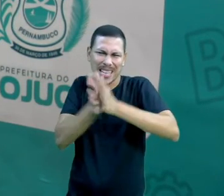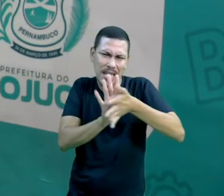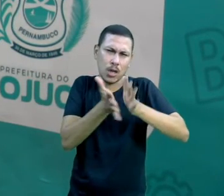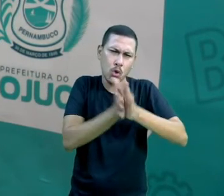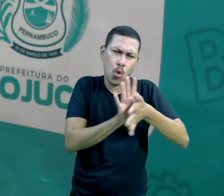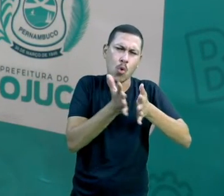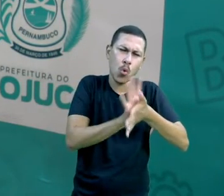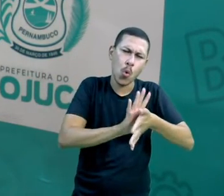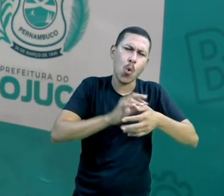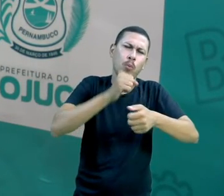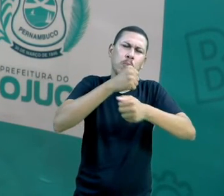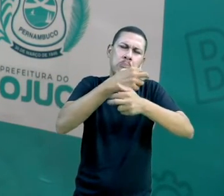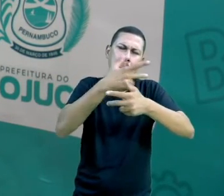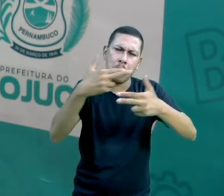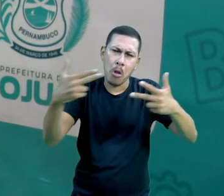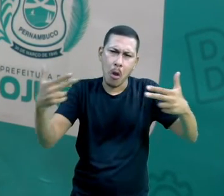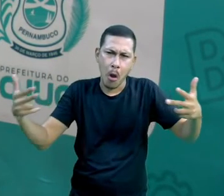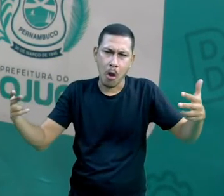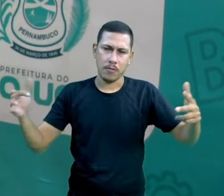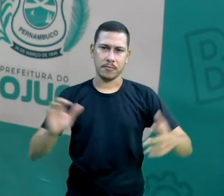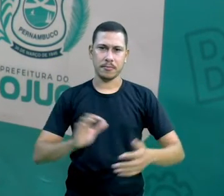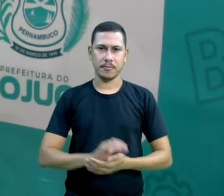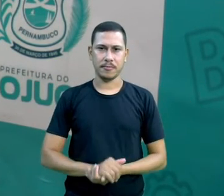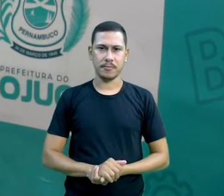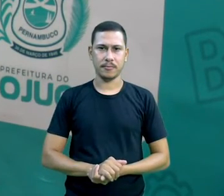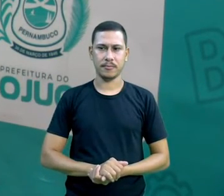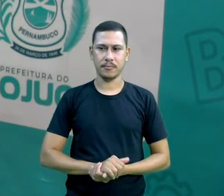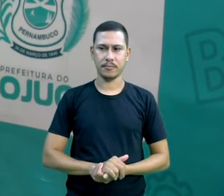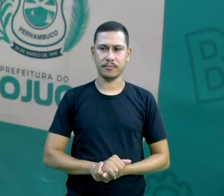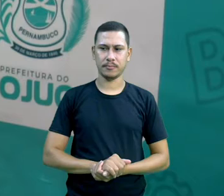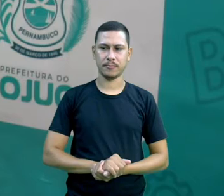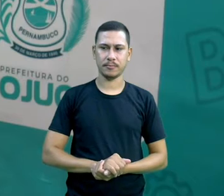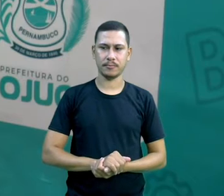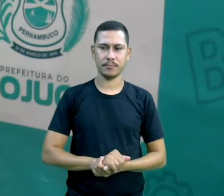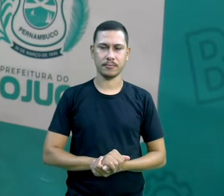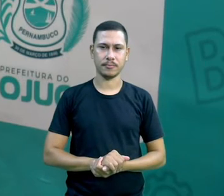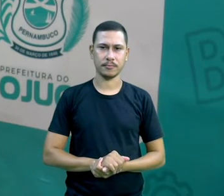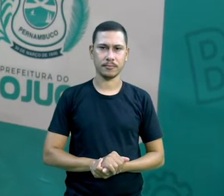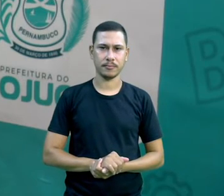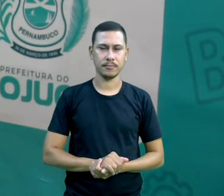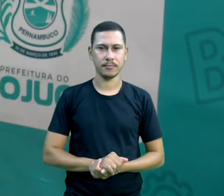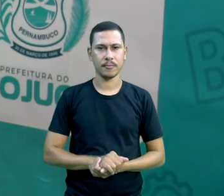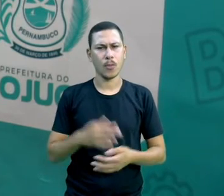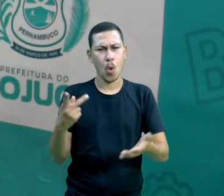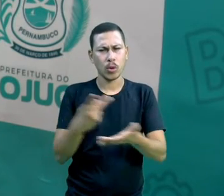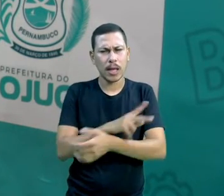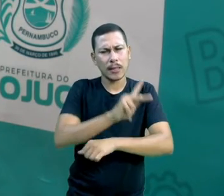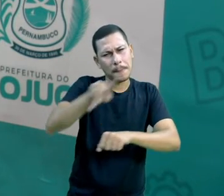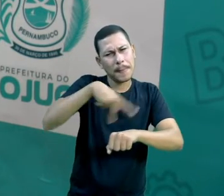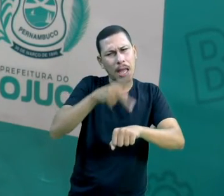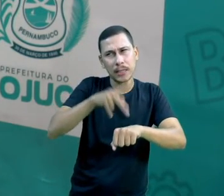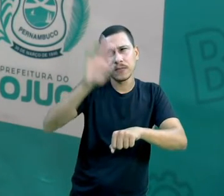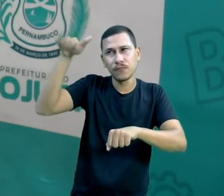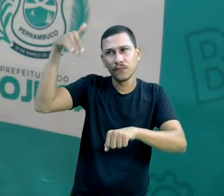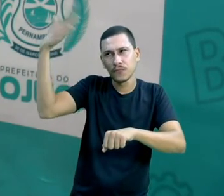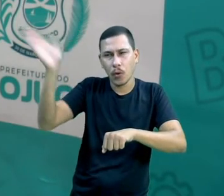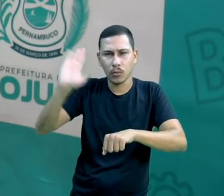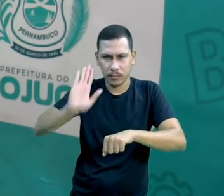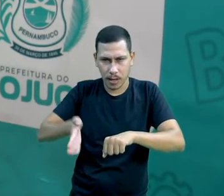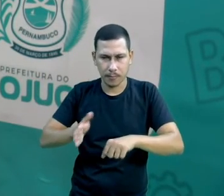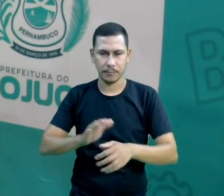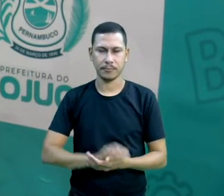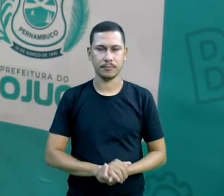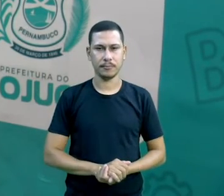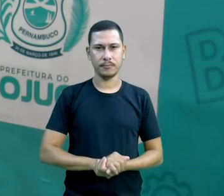tremores gigantescos, como aconteceu algum tempo atrás aí, lá na Indonésia, na Filipinas, que aconteceu bastante coisas complicadas.